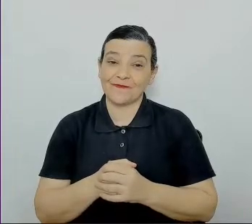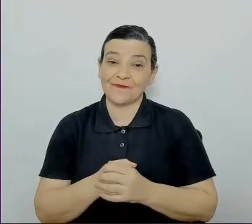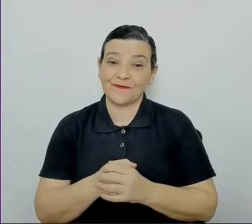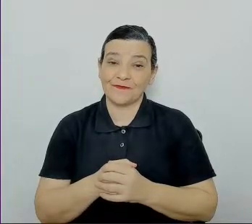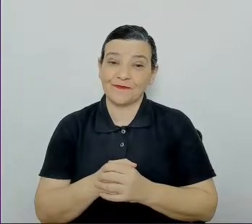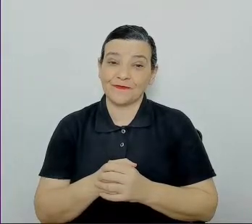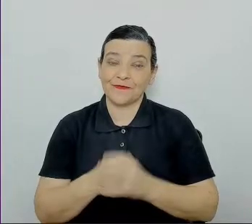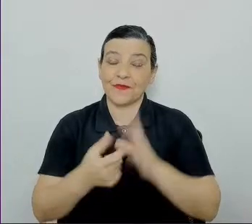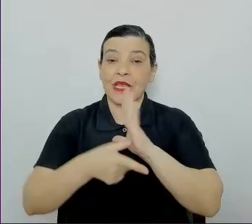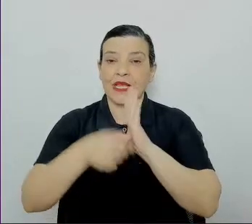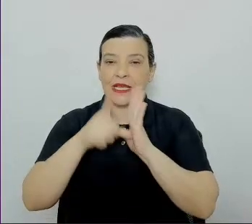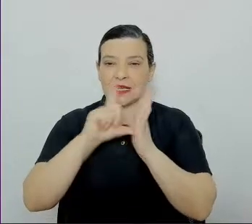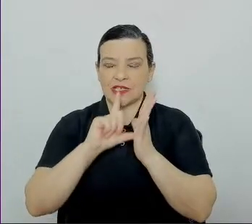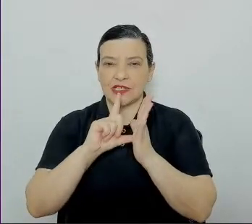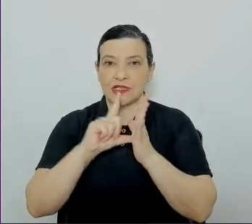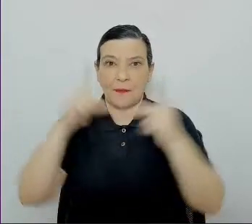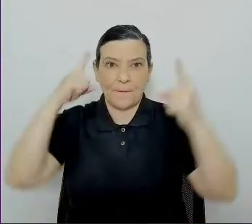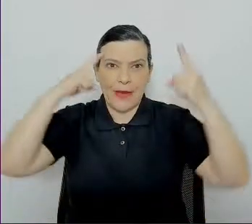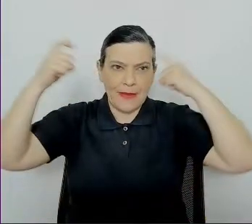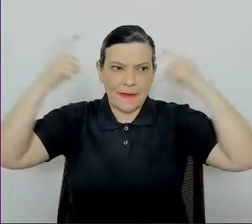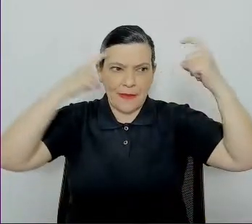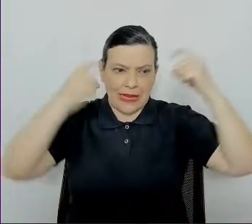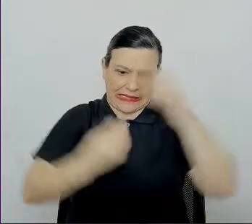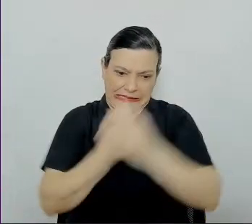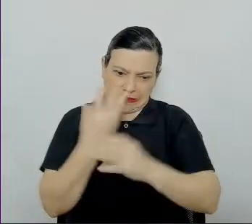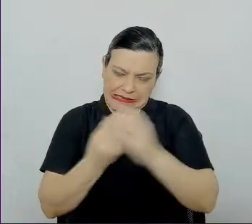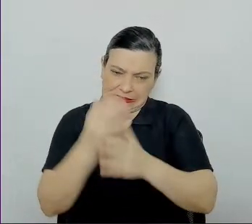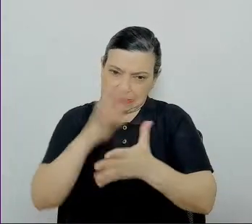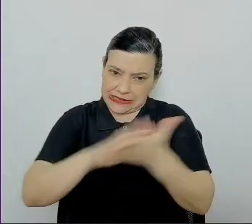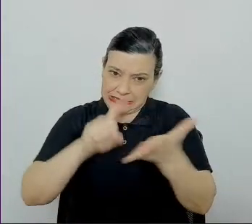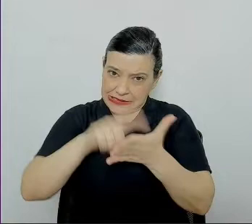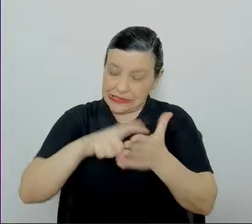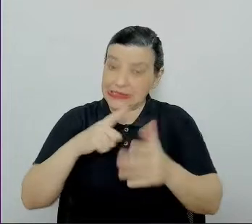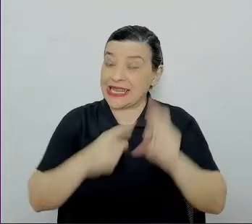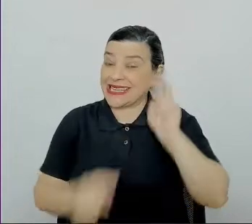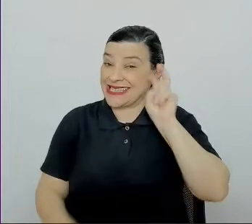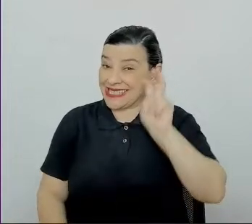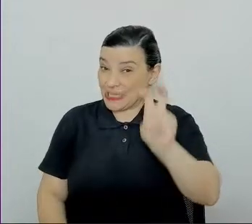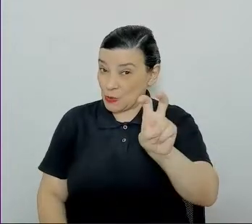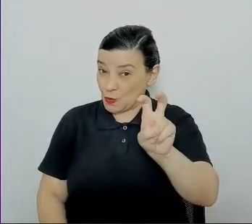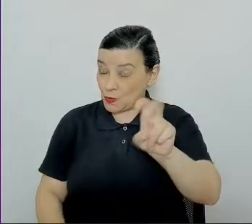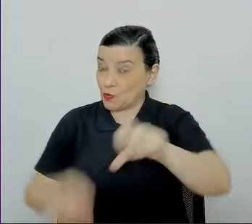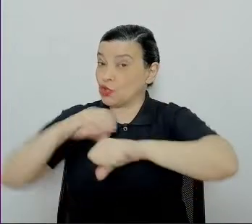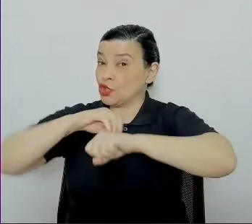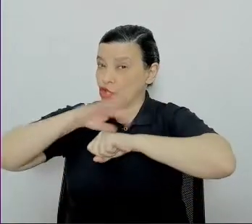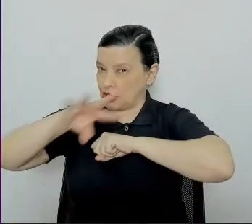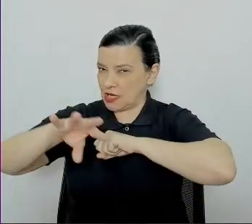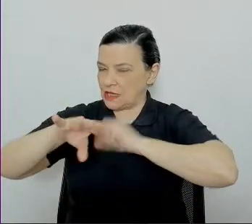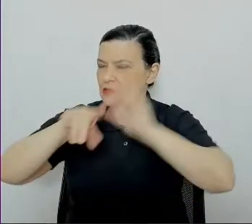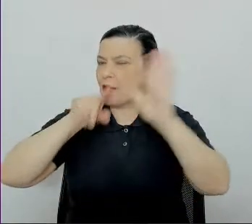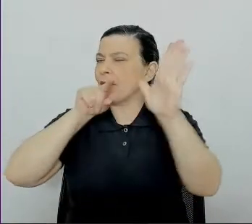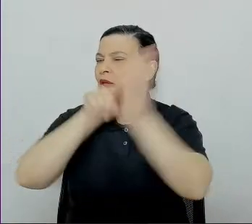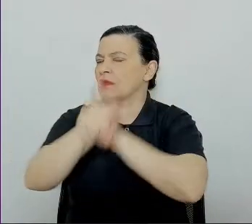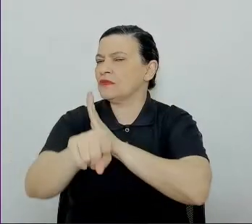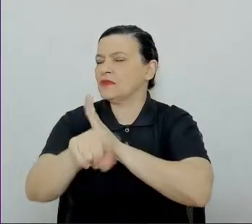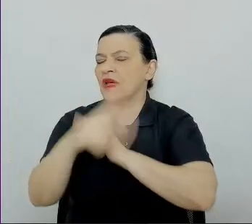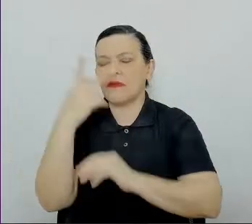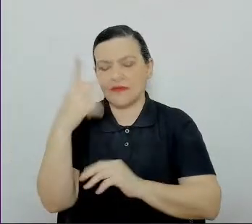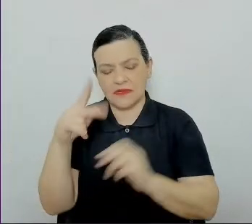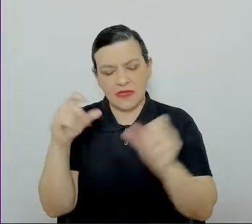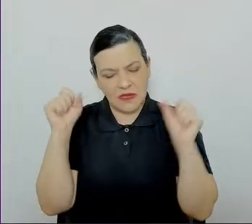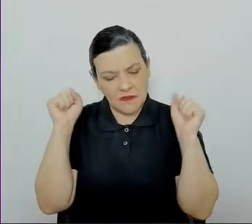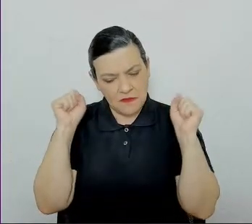Antes da gente sair criando funcionalidades, tem esses 5 princípios aqui, que são perguntas básicas que você pode fazer em